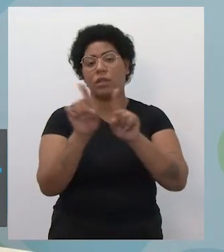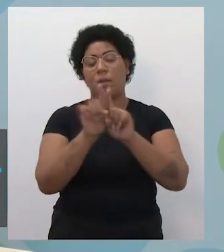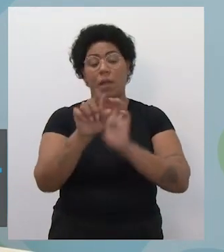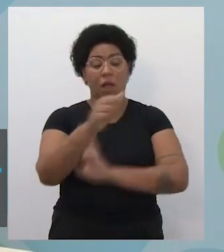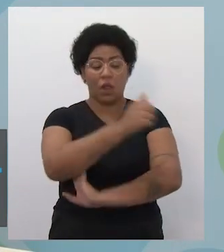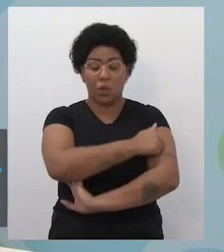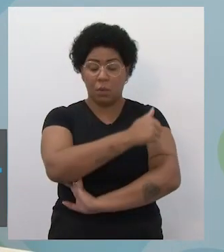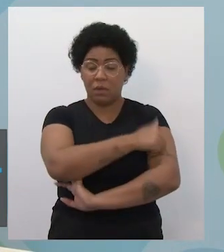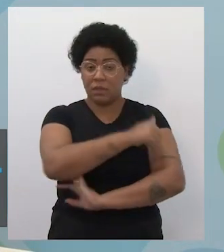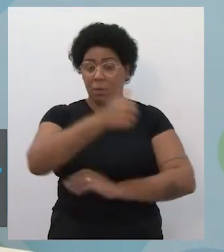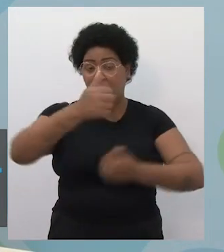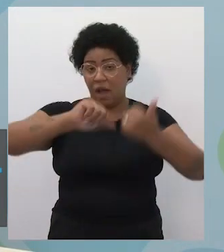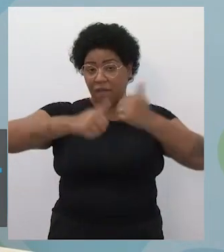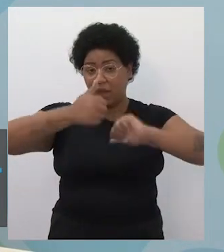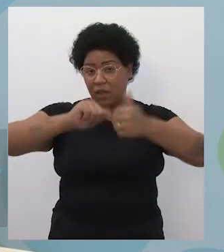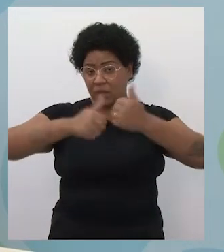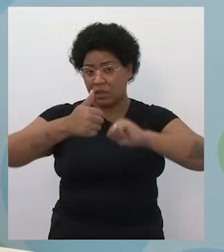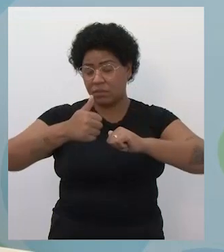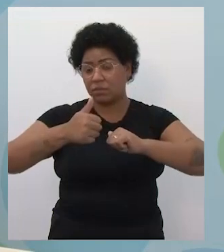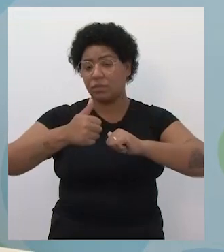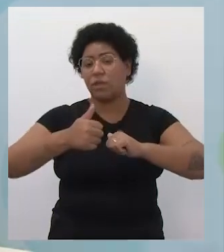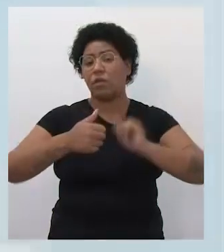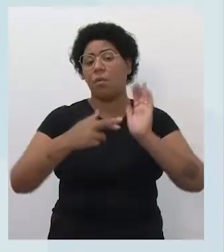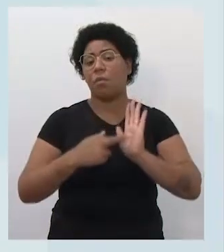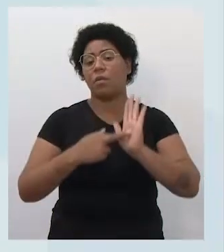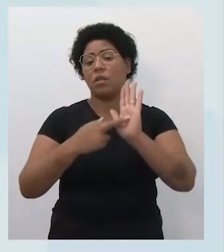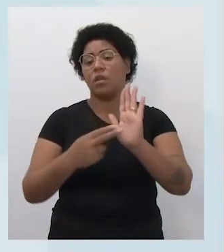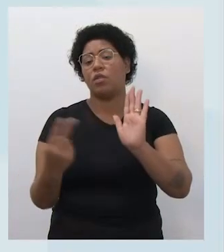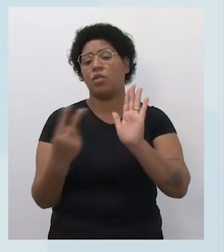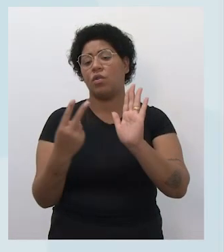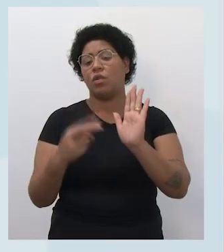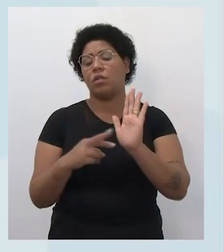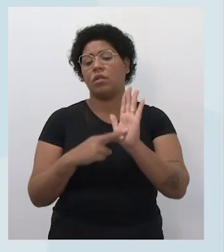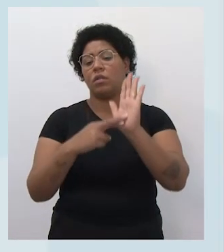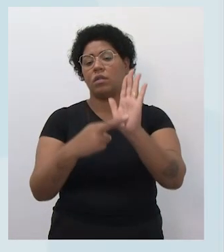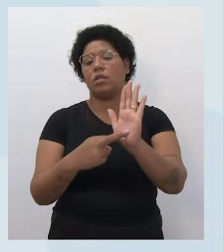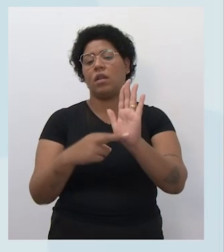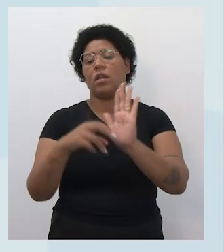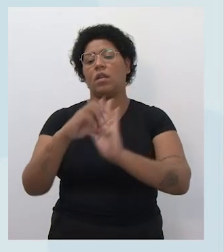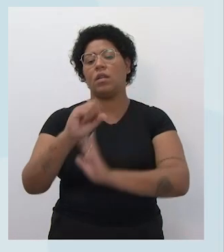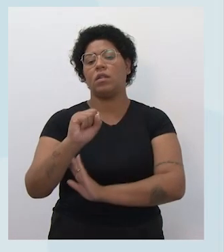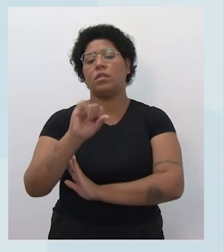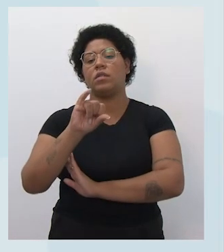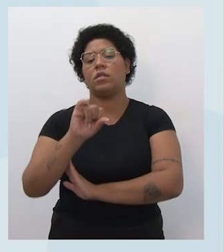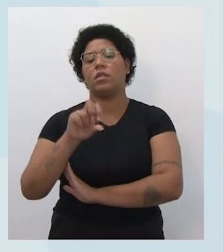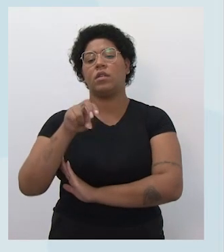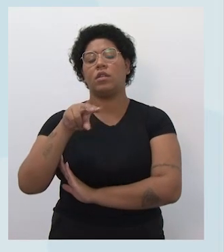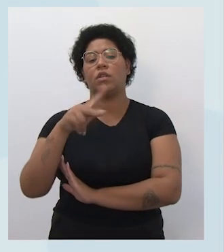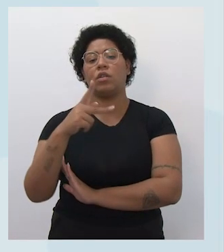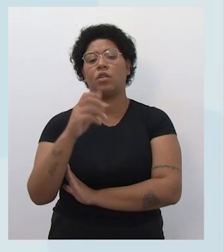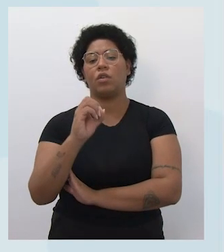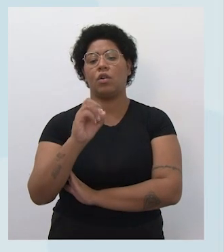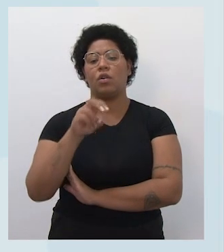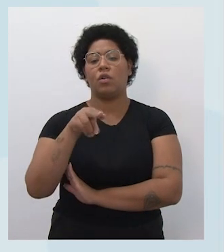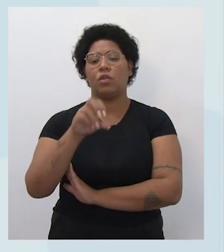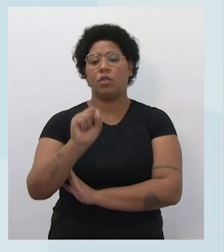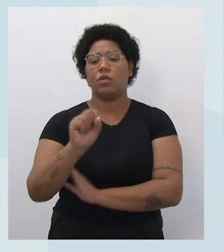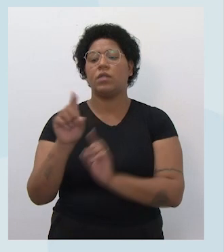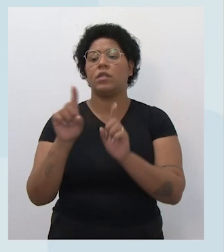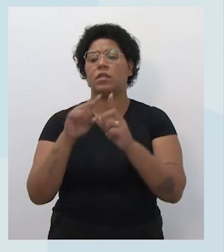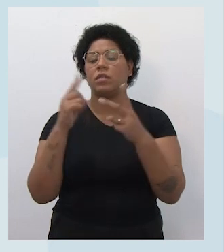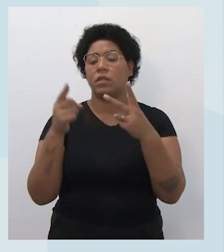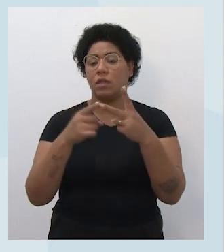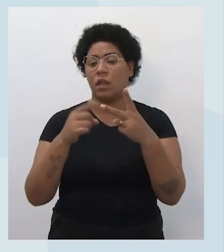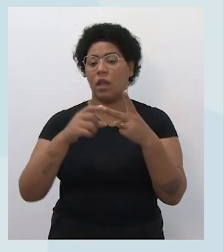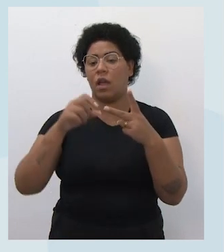vamos enfocar aqui 2 tipos de avaliação, as avaliações síncronas e as avaliações assíncronas.